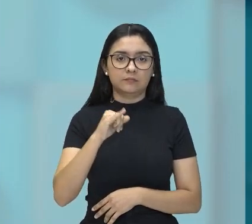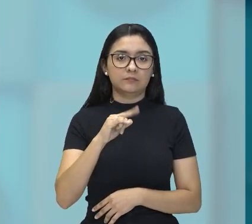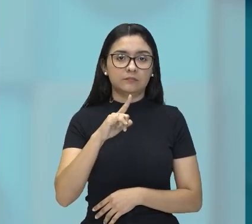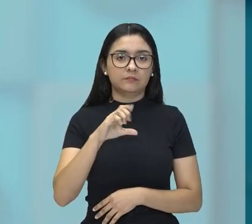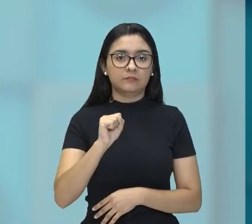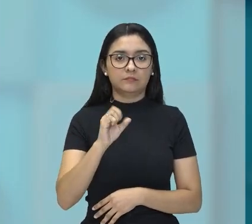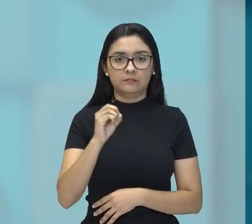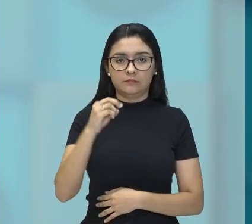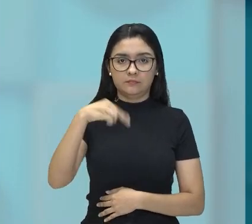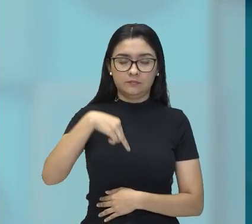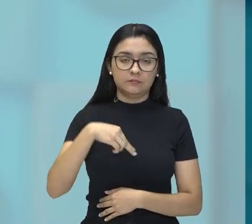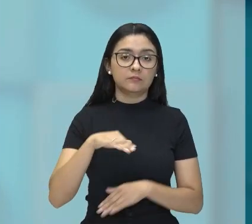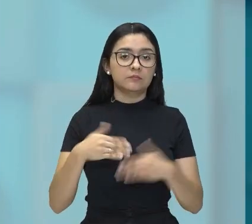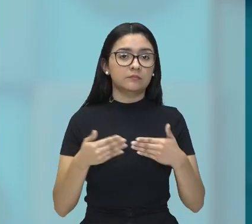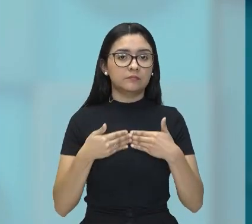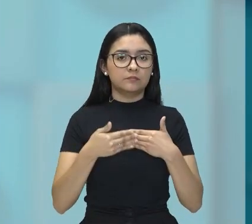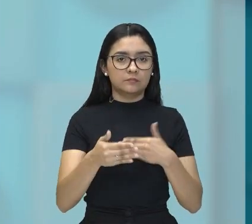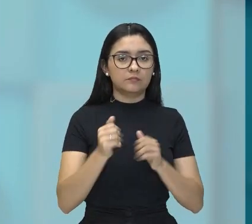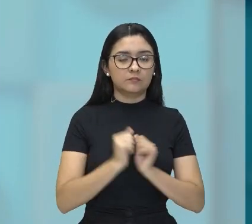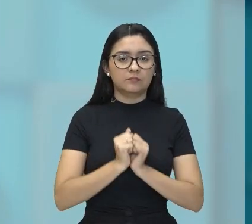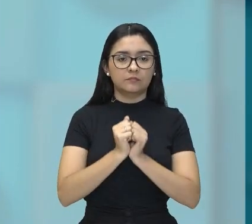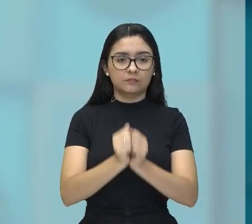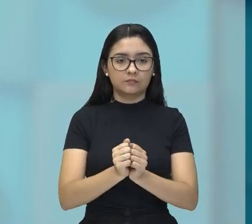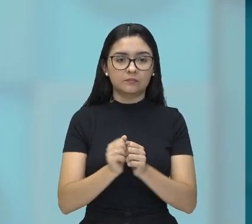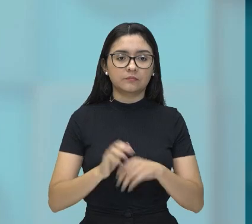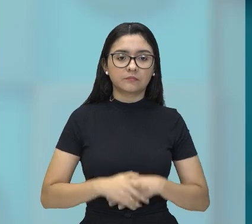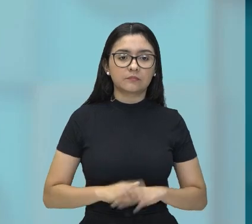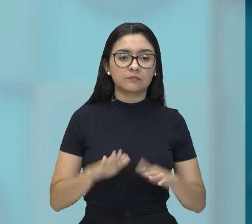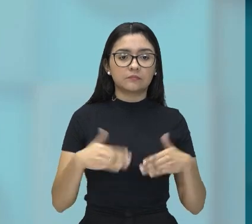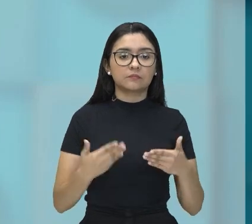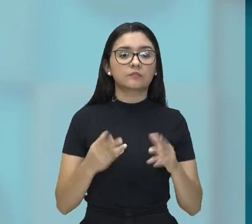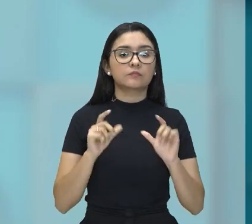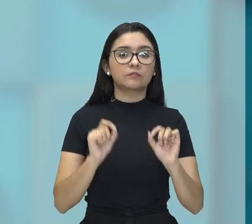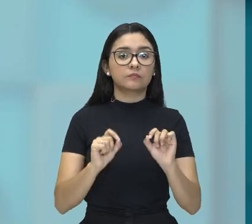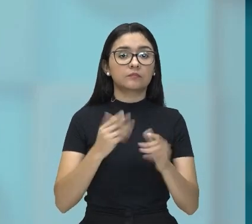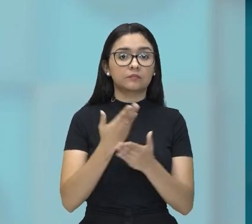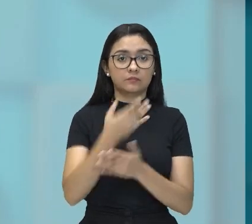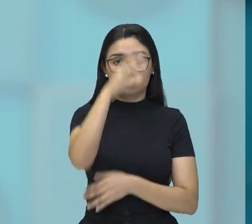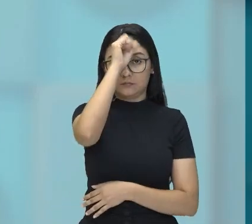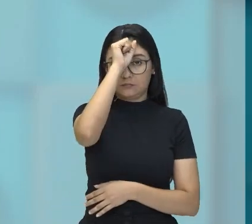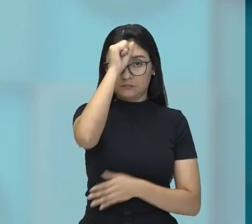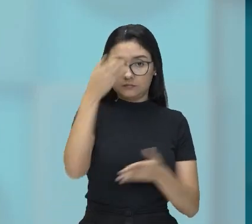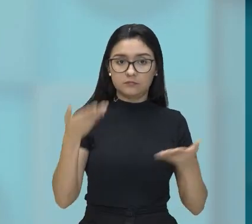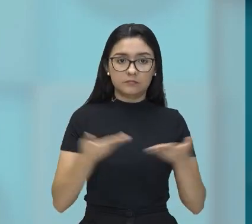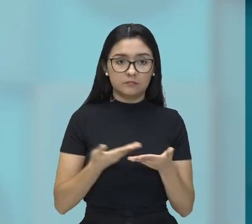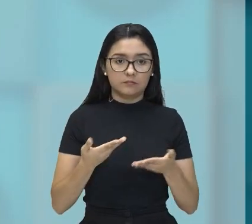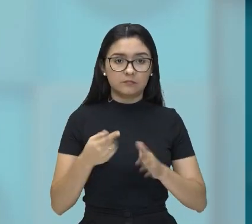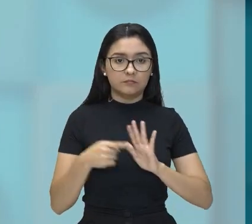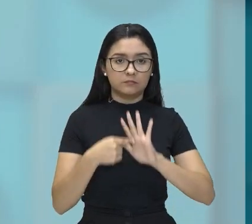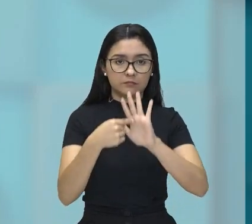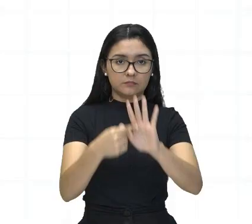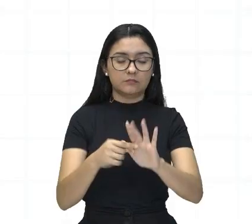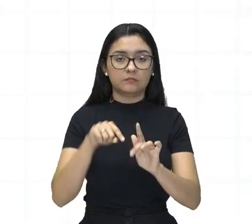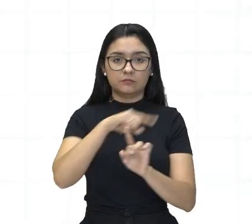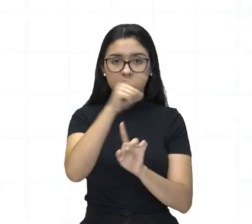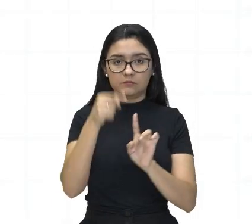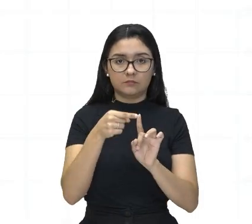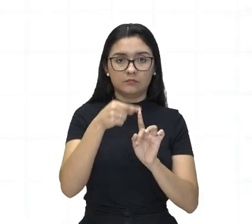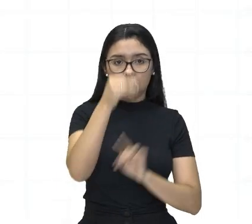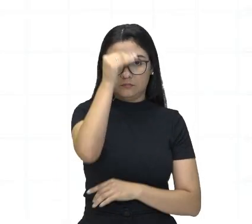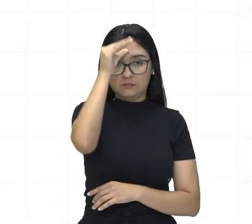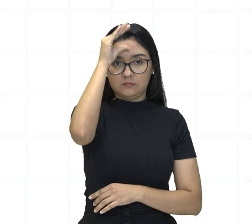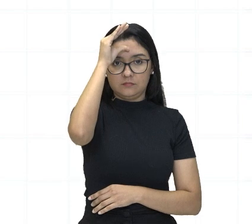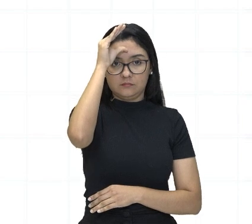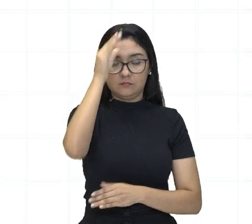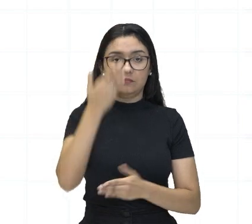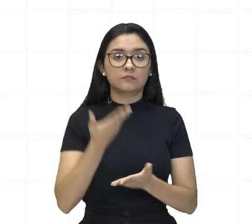vou acompanhar vocês neste momento. O que nós vamos aprender? Então, colocando aí o nosso objeto de conhecimento